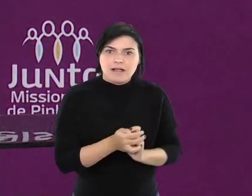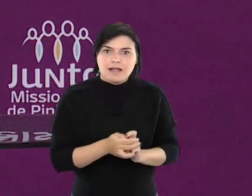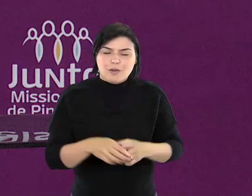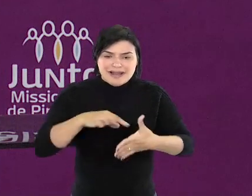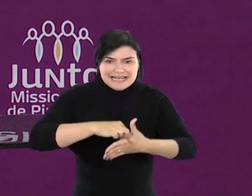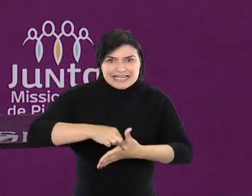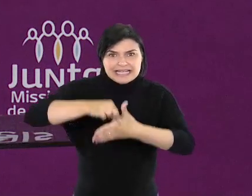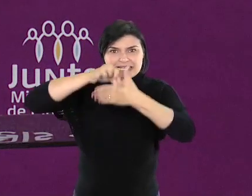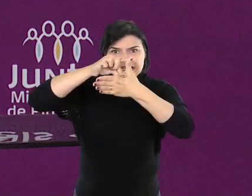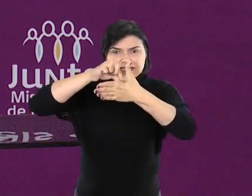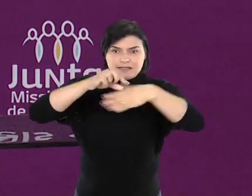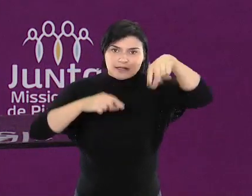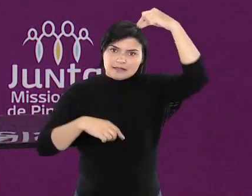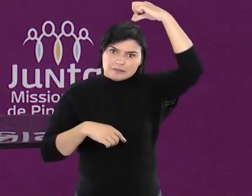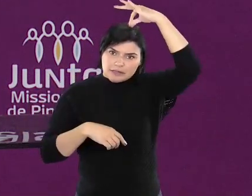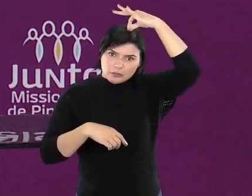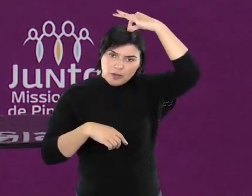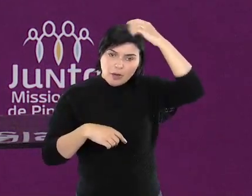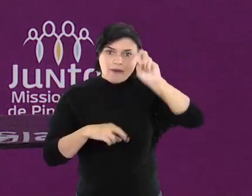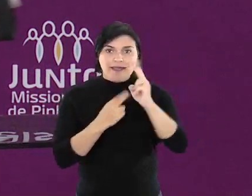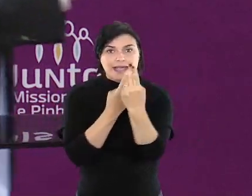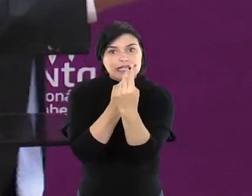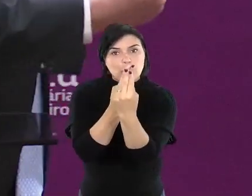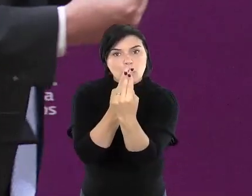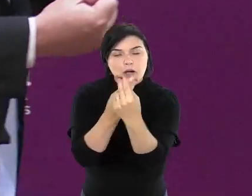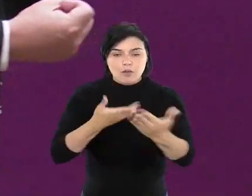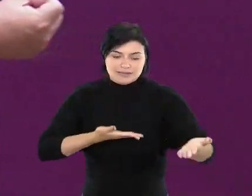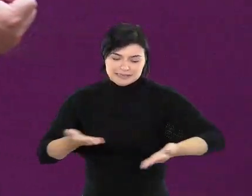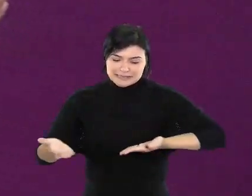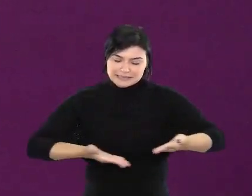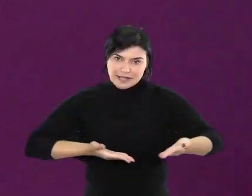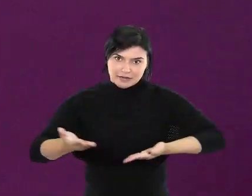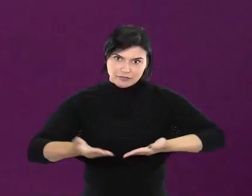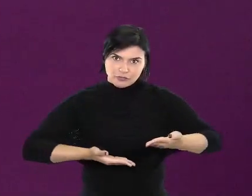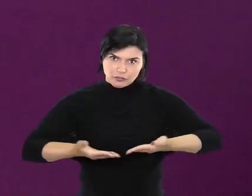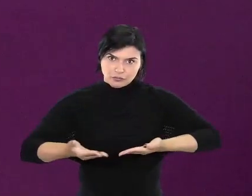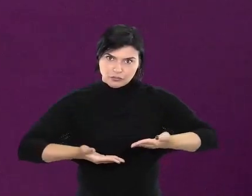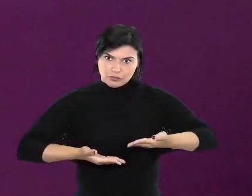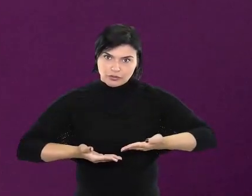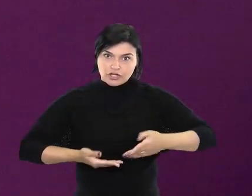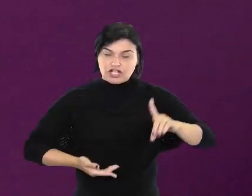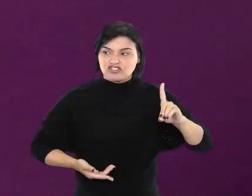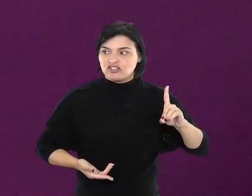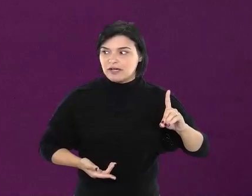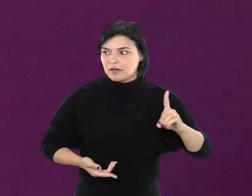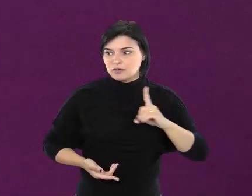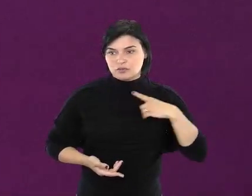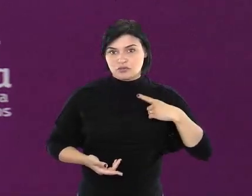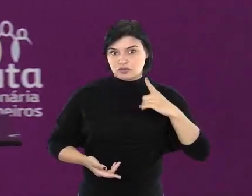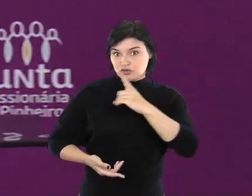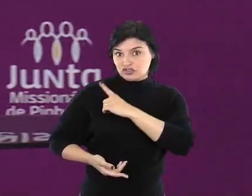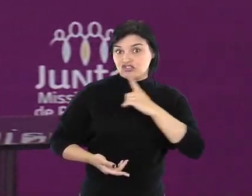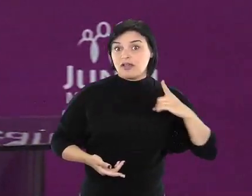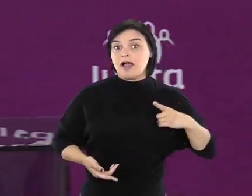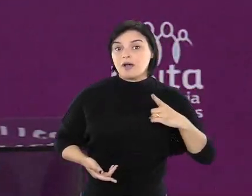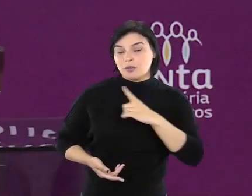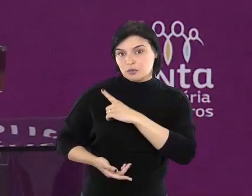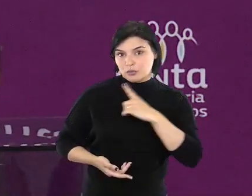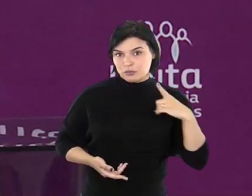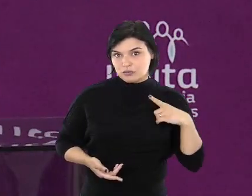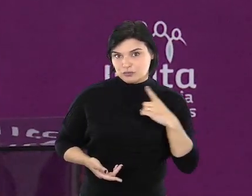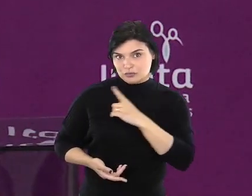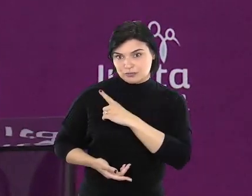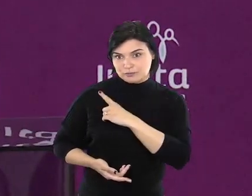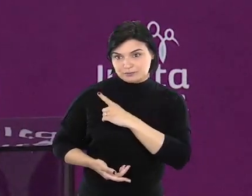e a palavra servos aqui no Grego é a palavra de aconos e diáconos é aquele que serve as mesas é um garçom